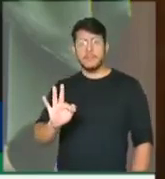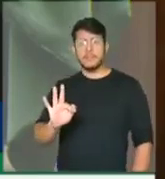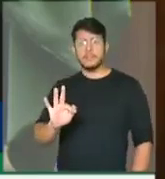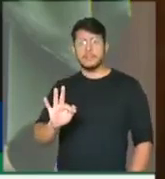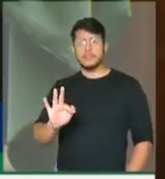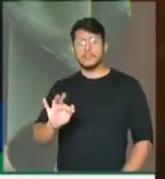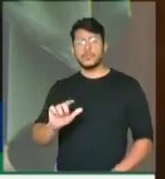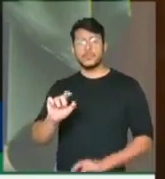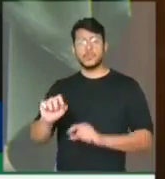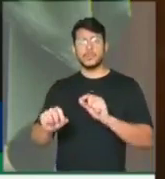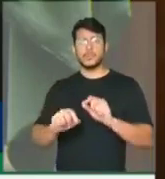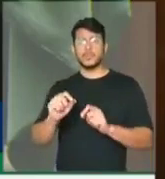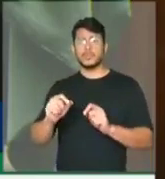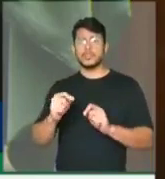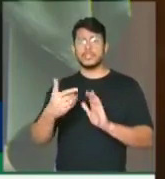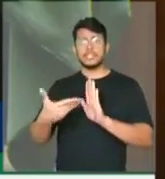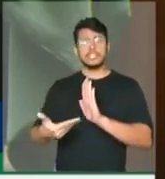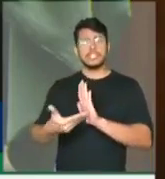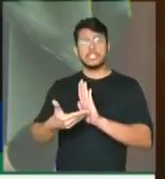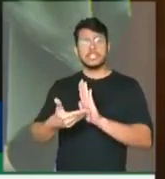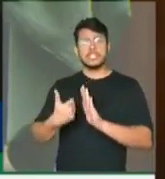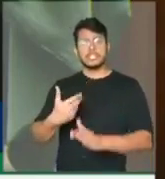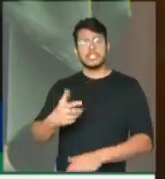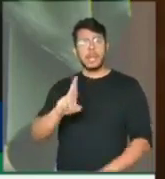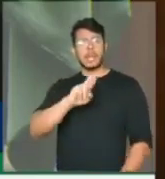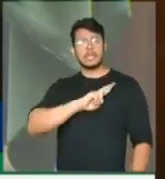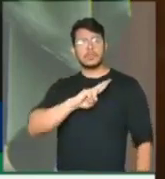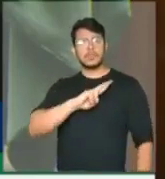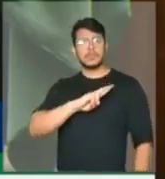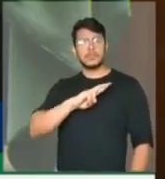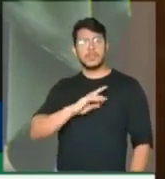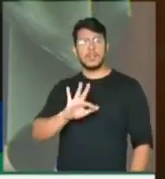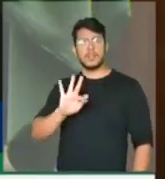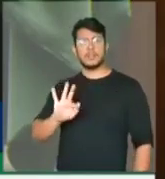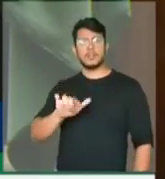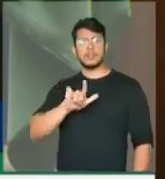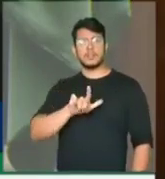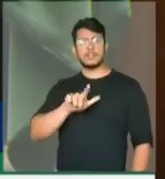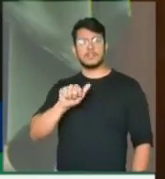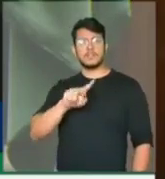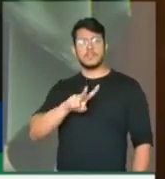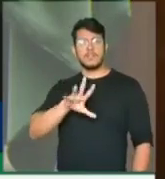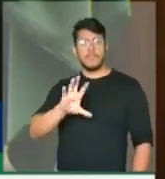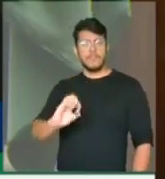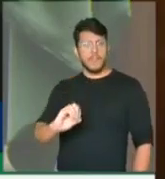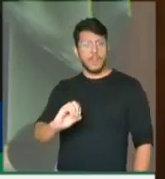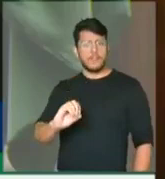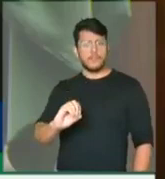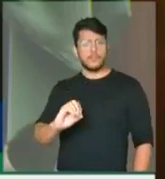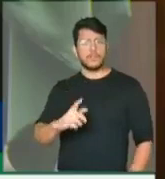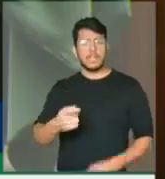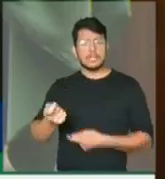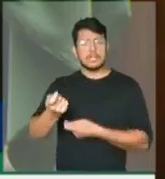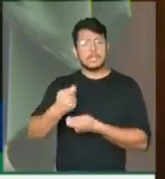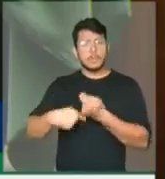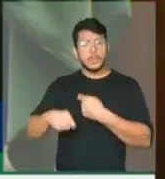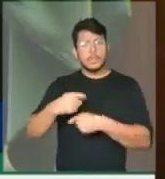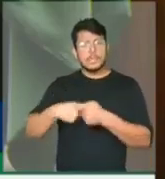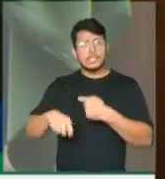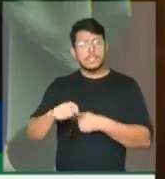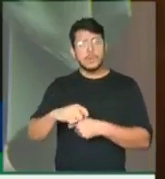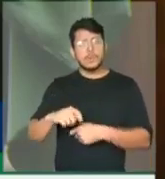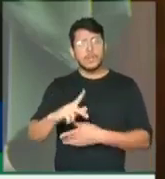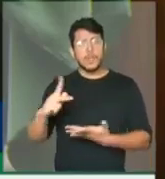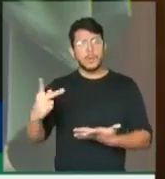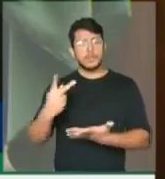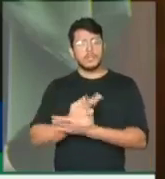a responsabilidade de Flávio Bolsonaro nas negociações e transações que fez